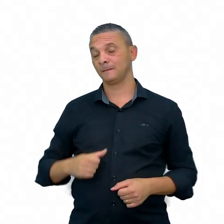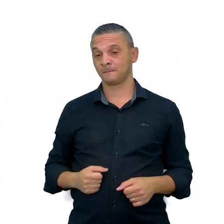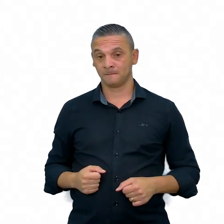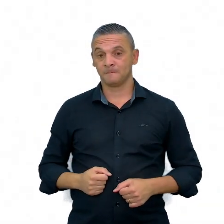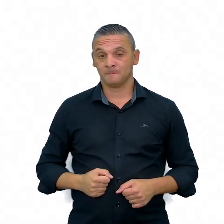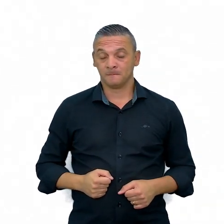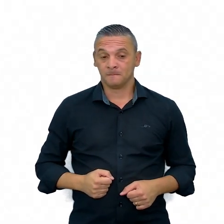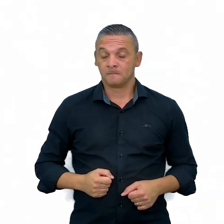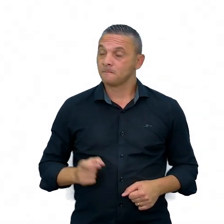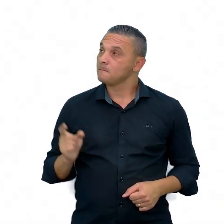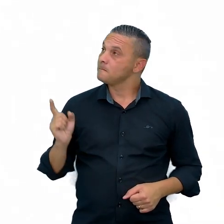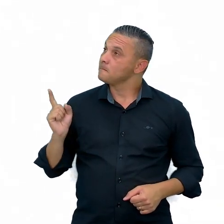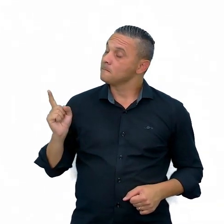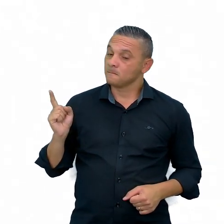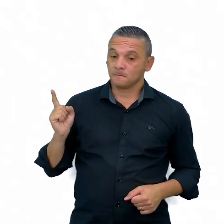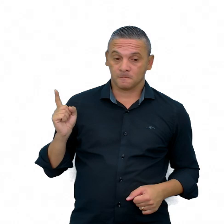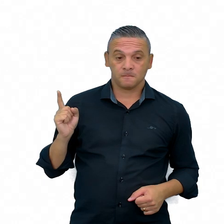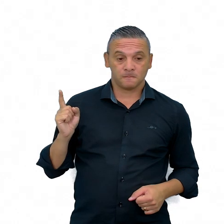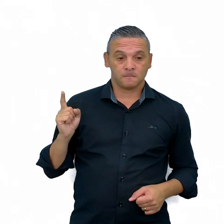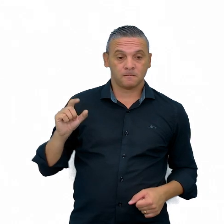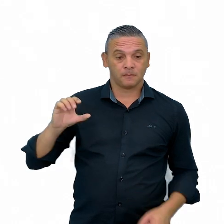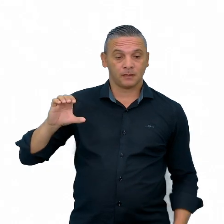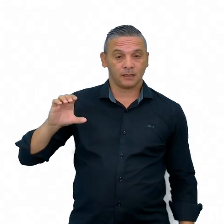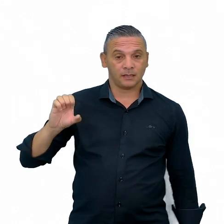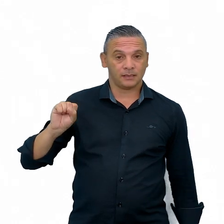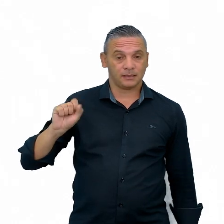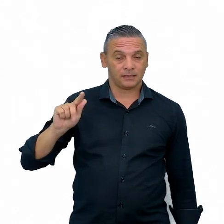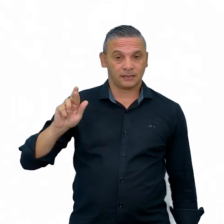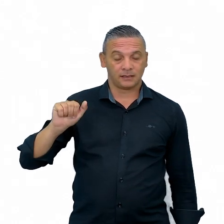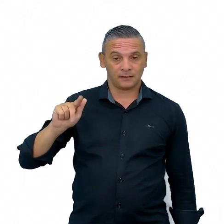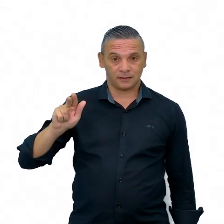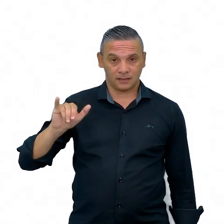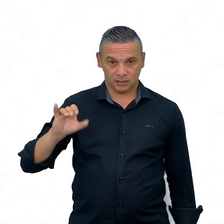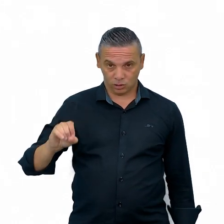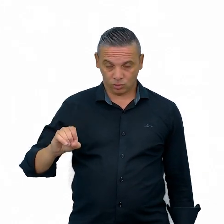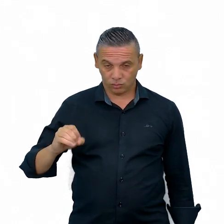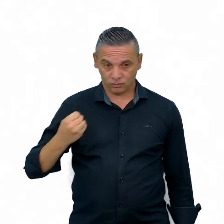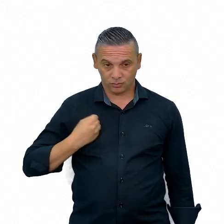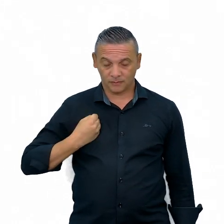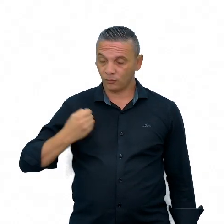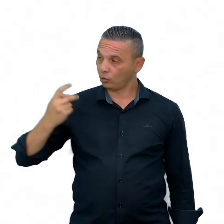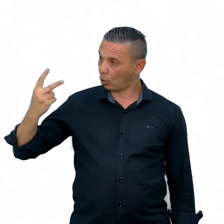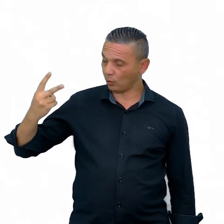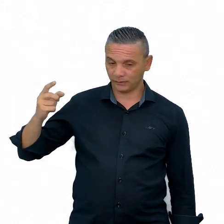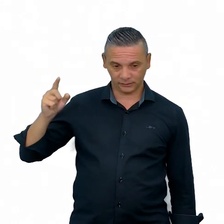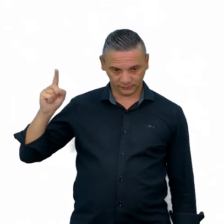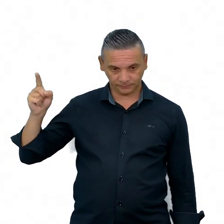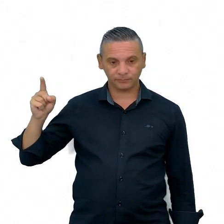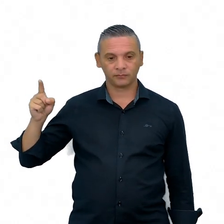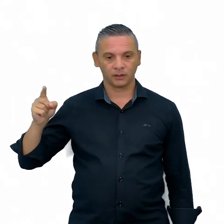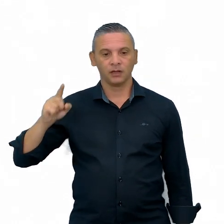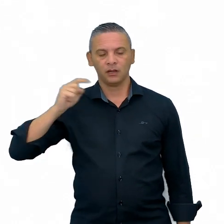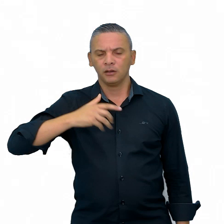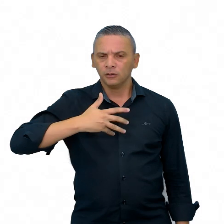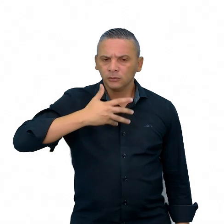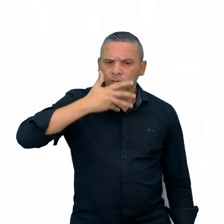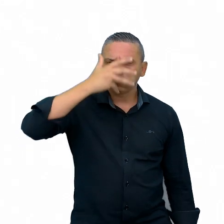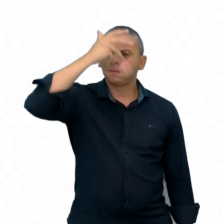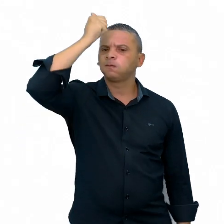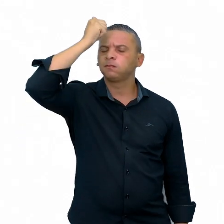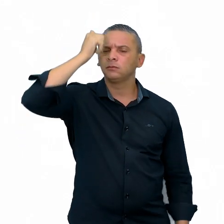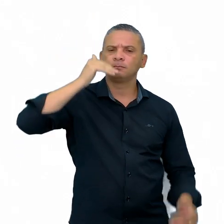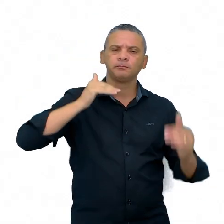questão é uma questão da Cesgran-Hill, né? Traz também a proposta da velocidade escalar